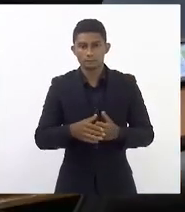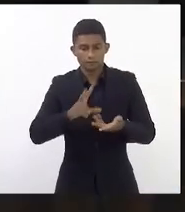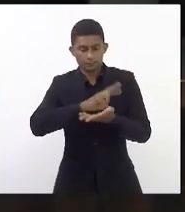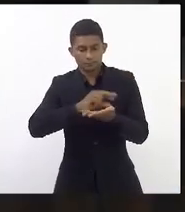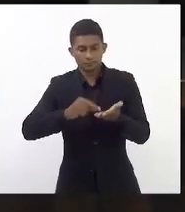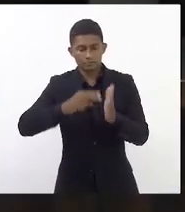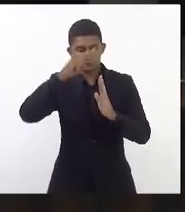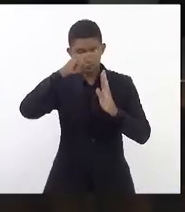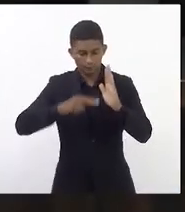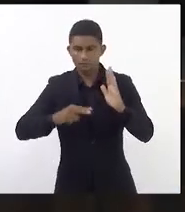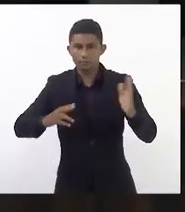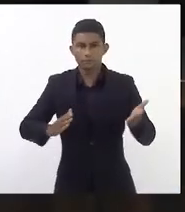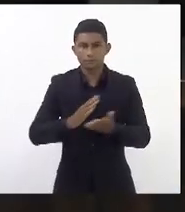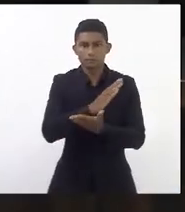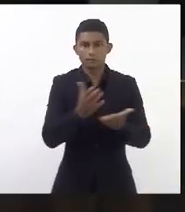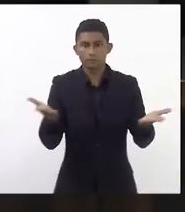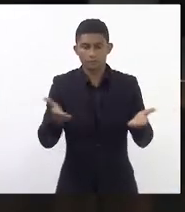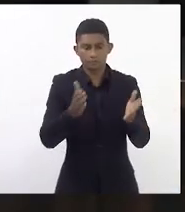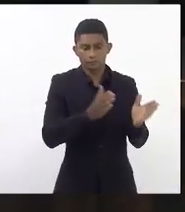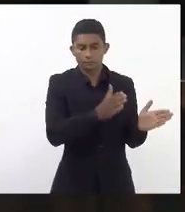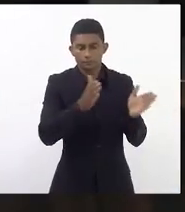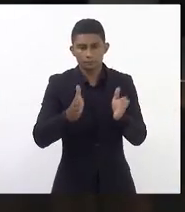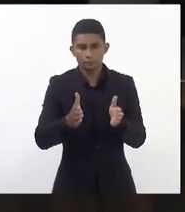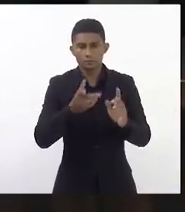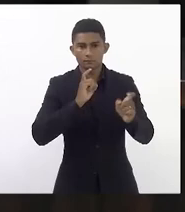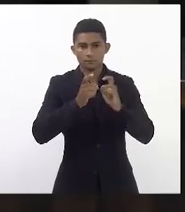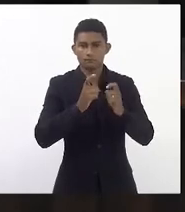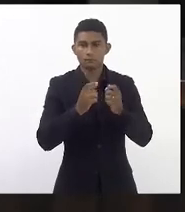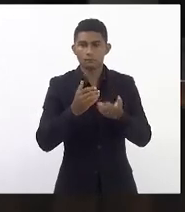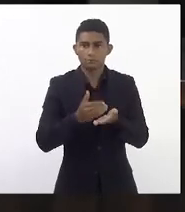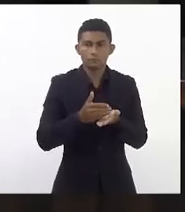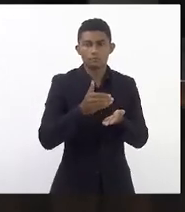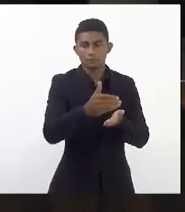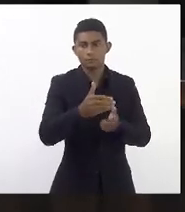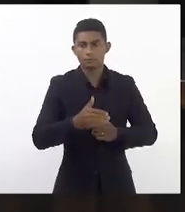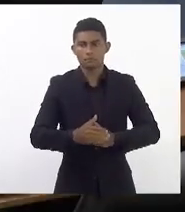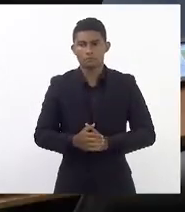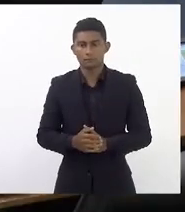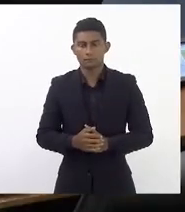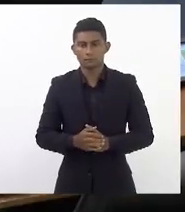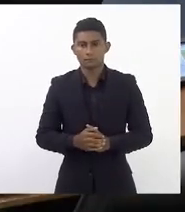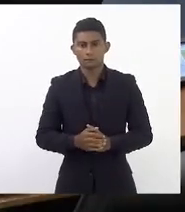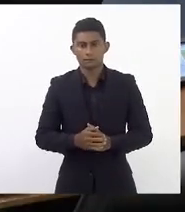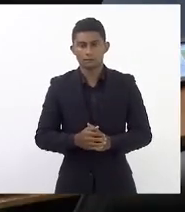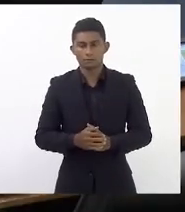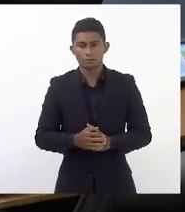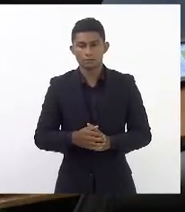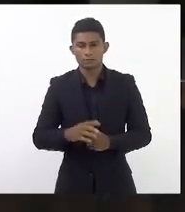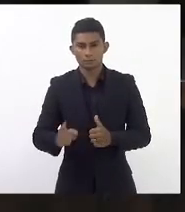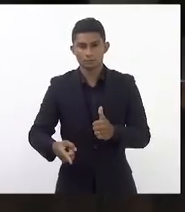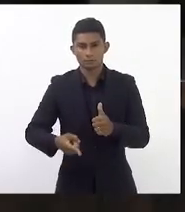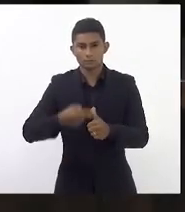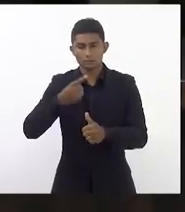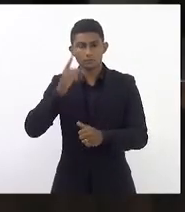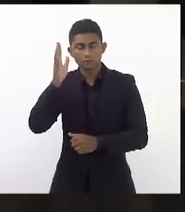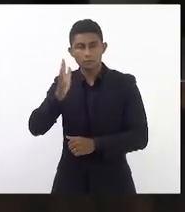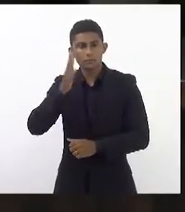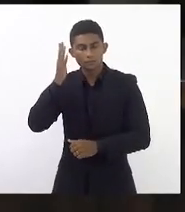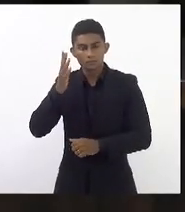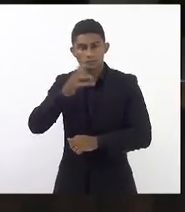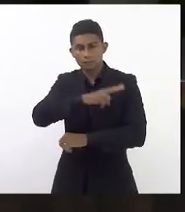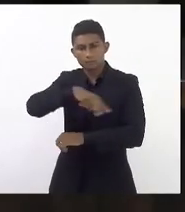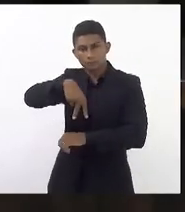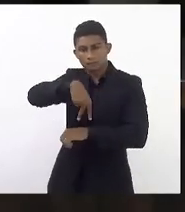e aprovada a ata, passa-se ao expediente inicial. Primeiro orador inscrito é o